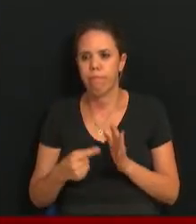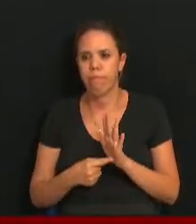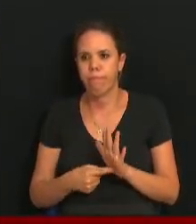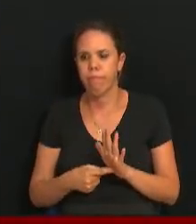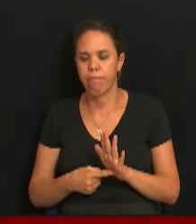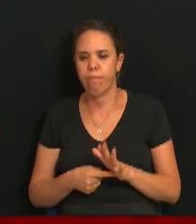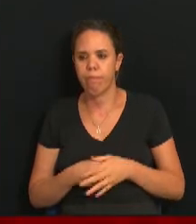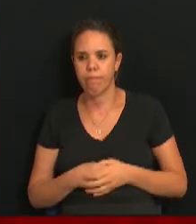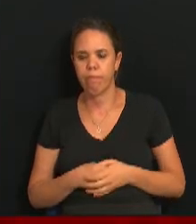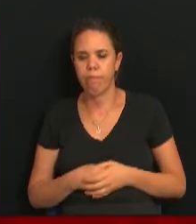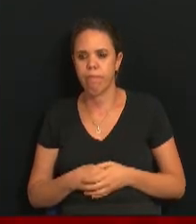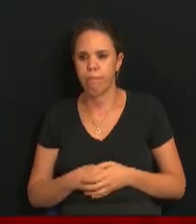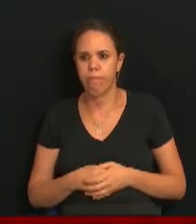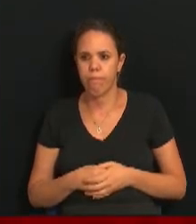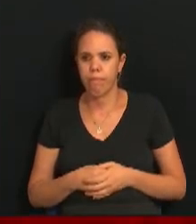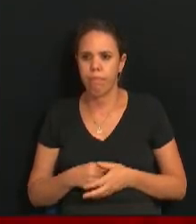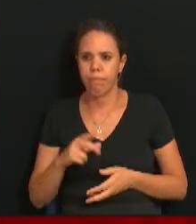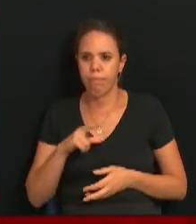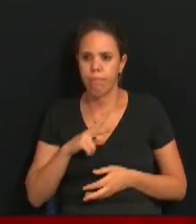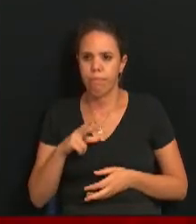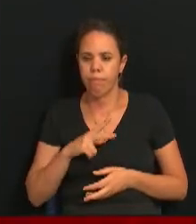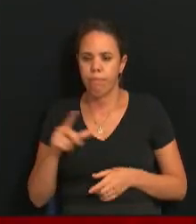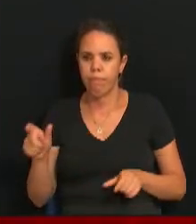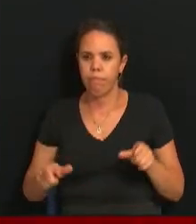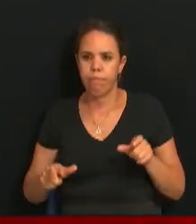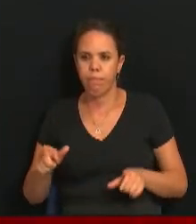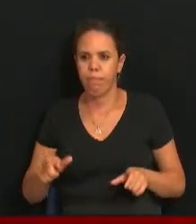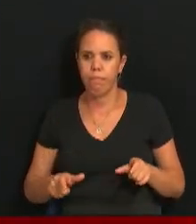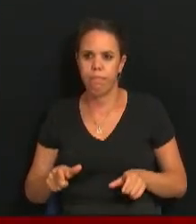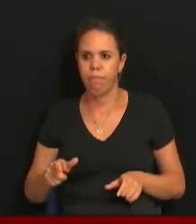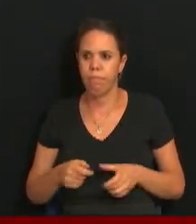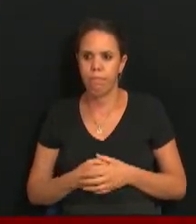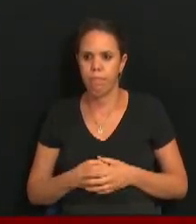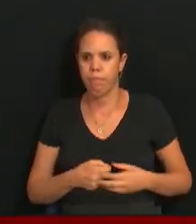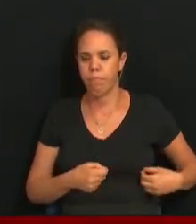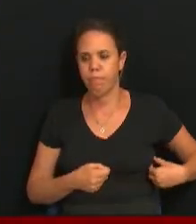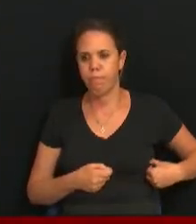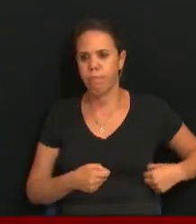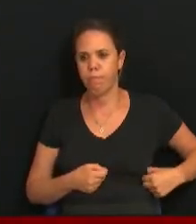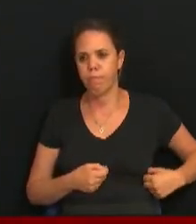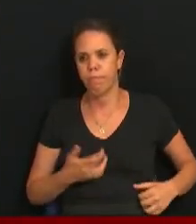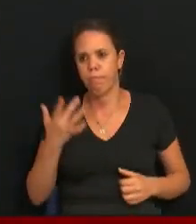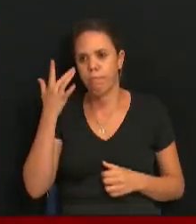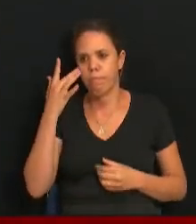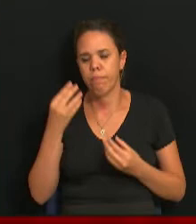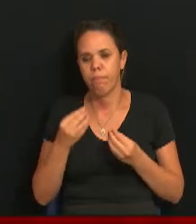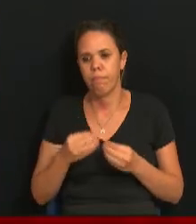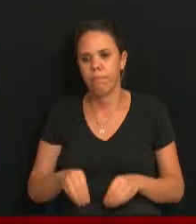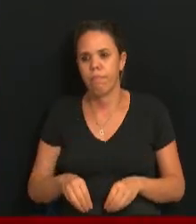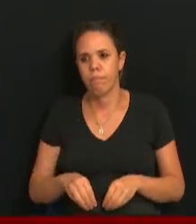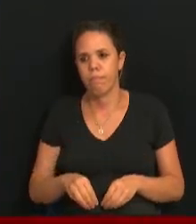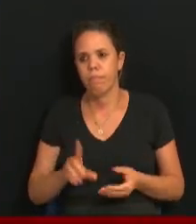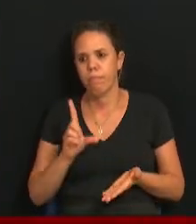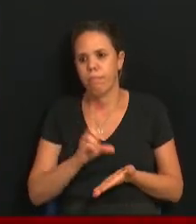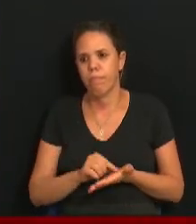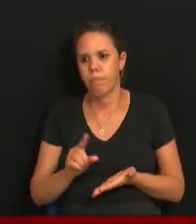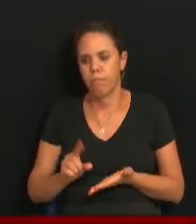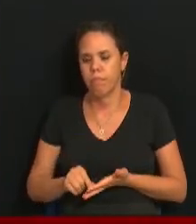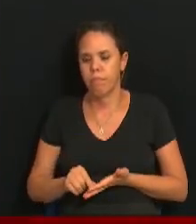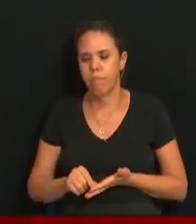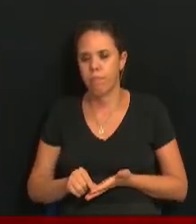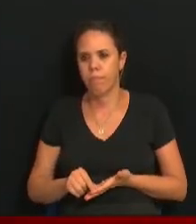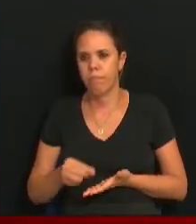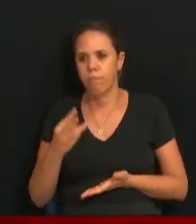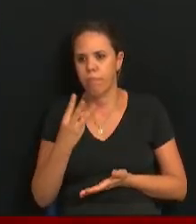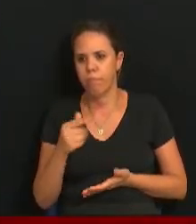que ser pessoal, ele fere, né? Ele fere um pouco, no meu ponto de vista, fere um pouco o artigo 37 da Constituição Federal, que